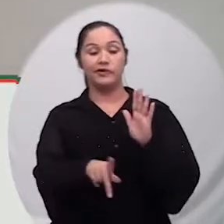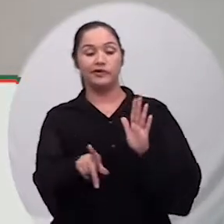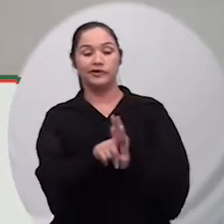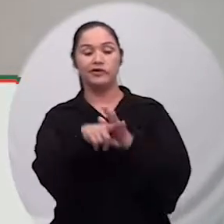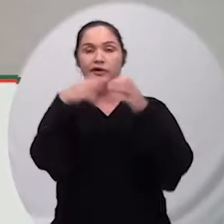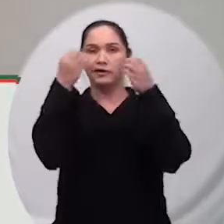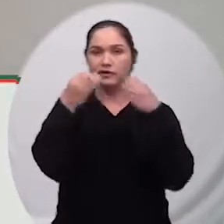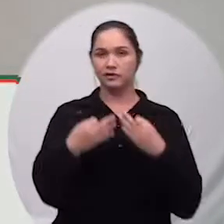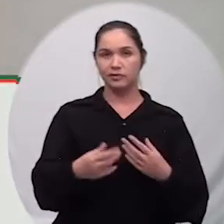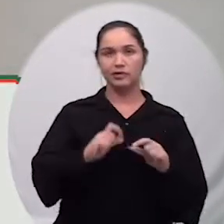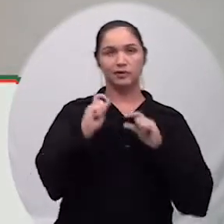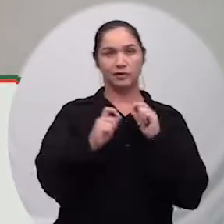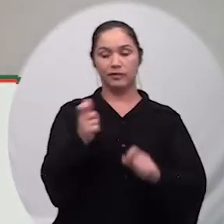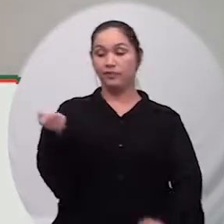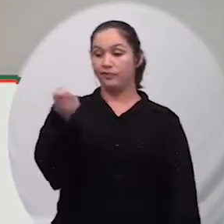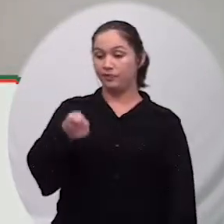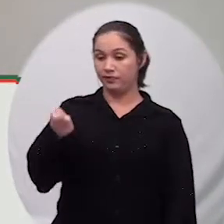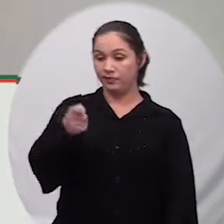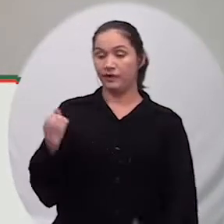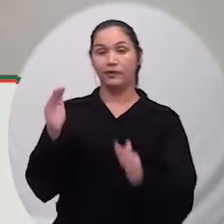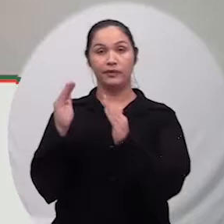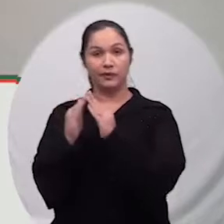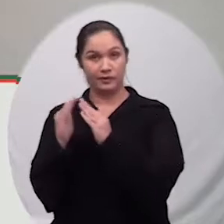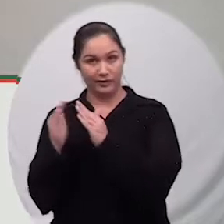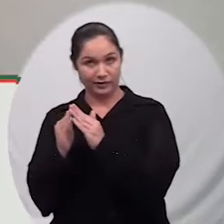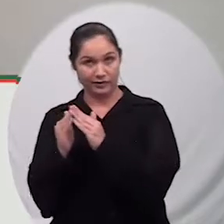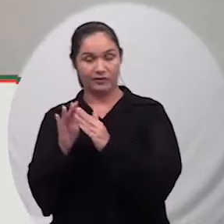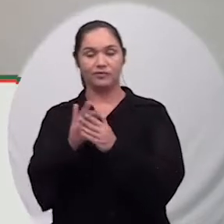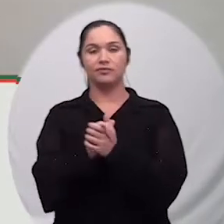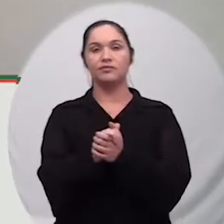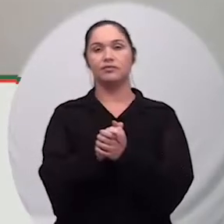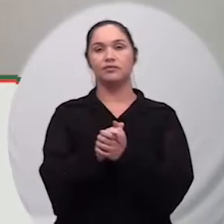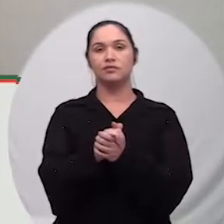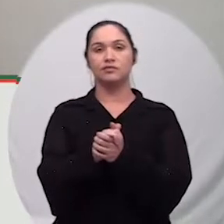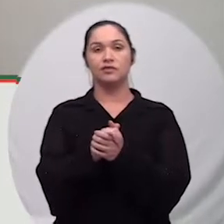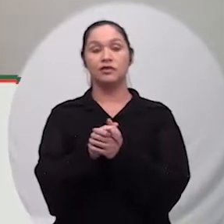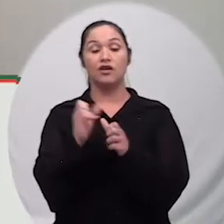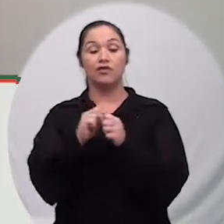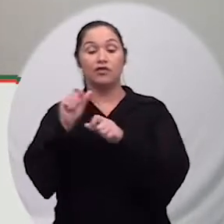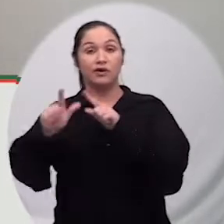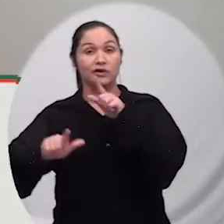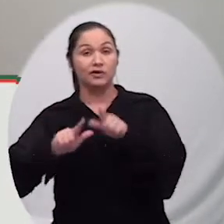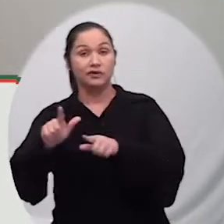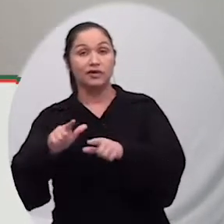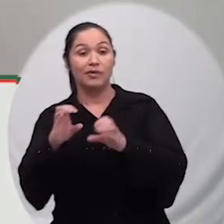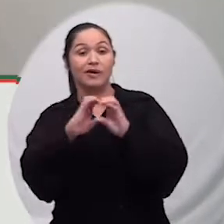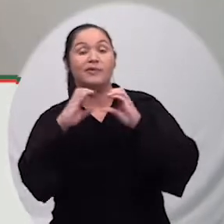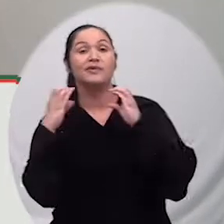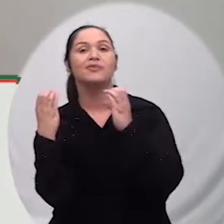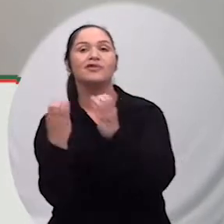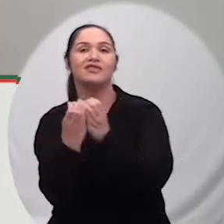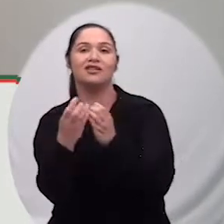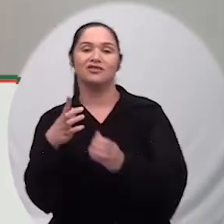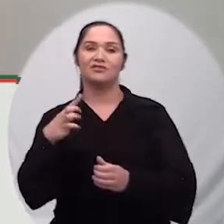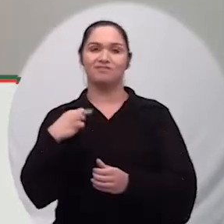que a Associação de Moradores se presta a oferecer serviços comunitários, vereador Feuza,